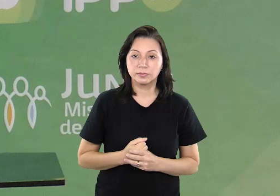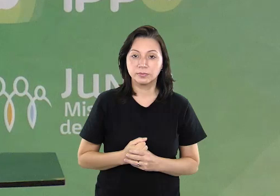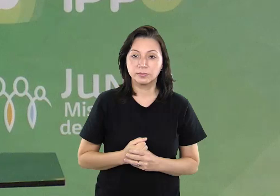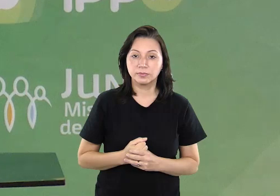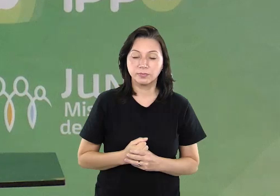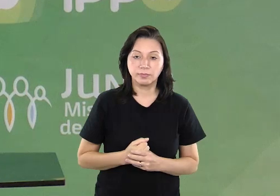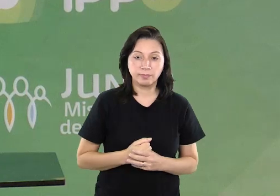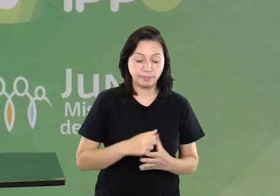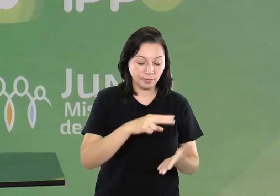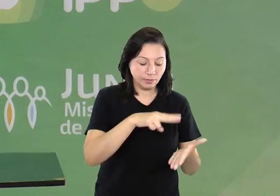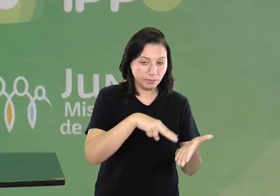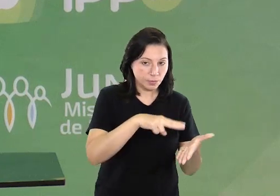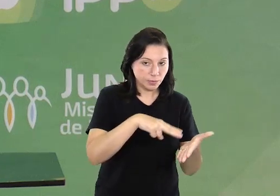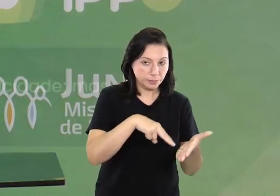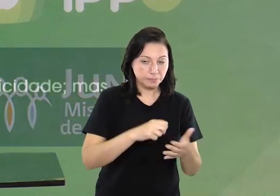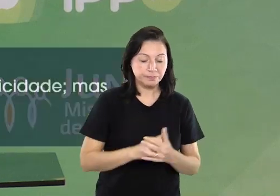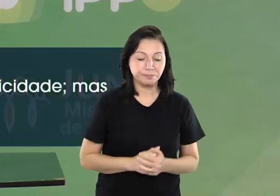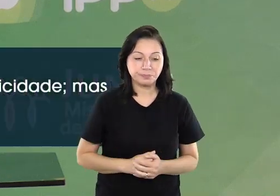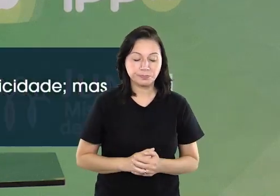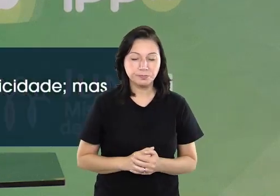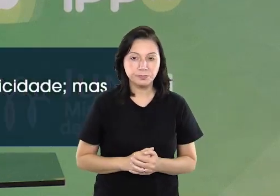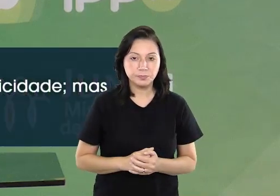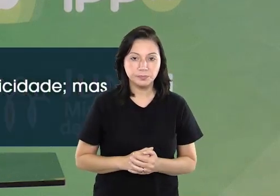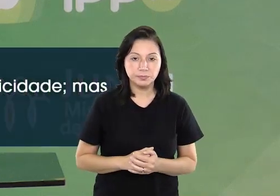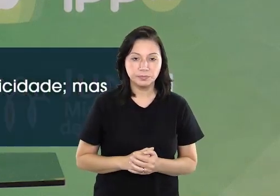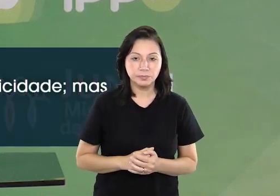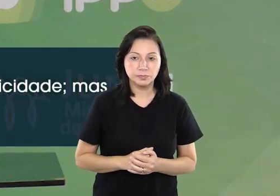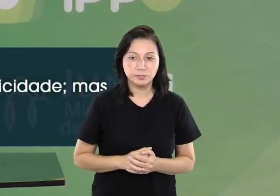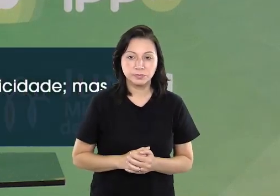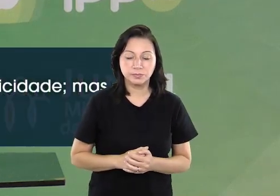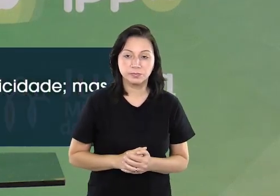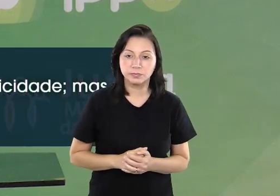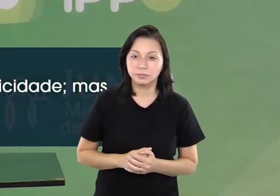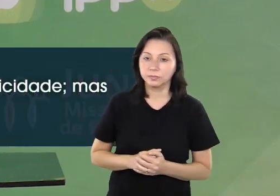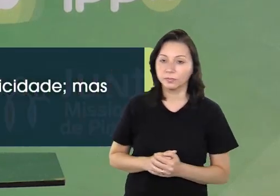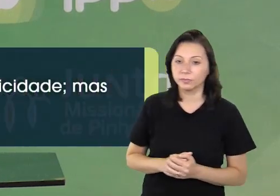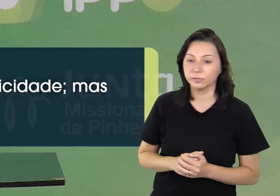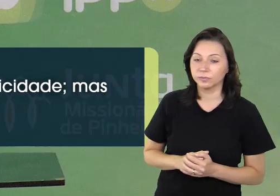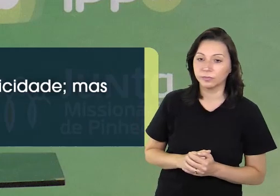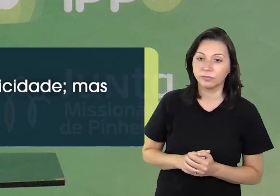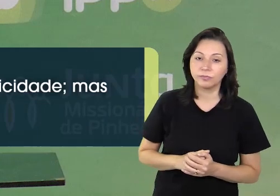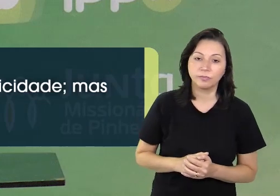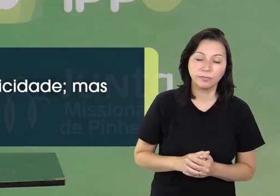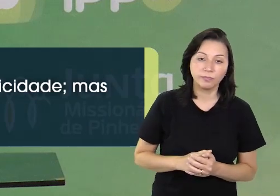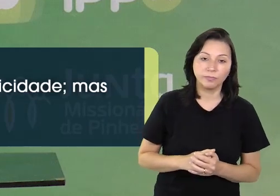está escrito o seguinte disse comigo vamos